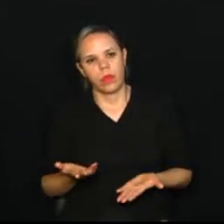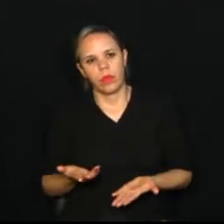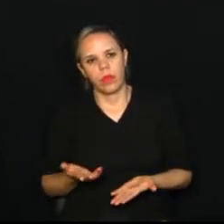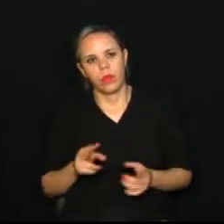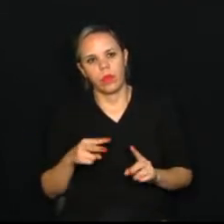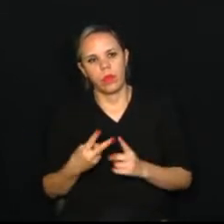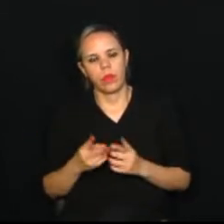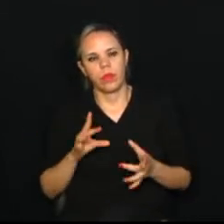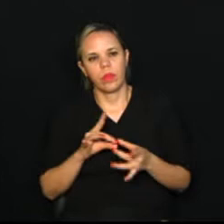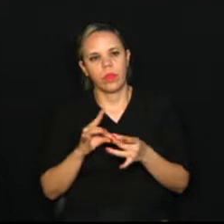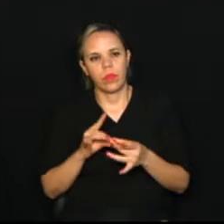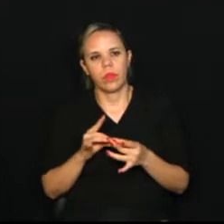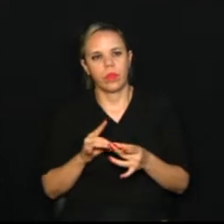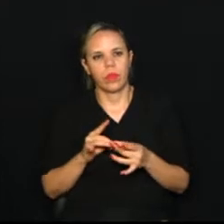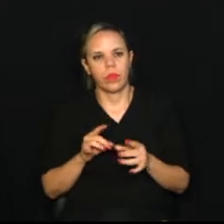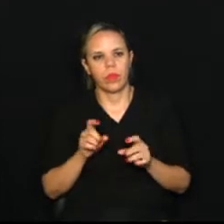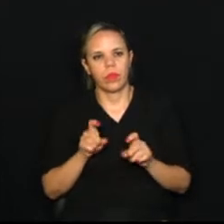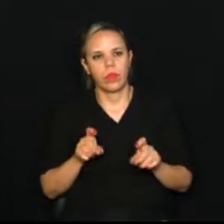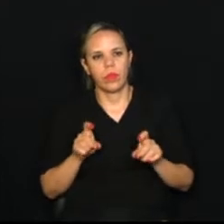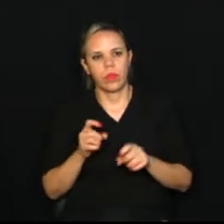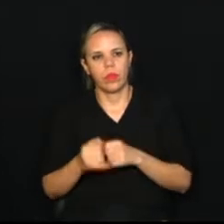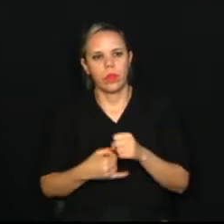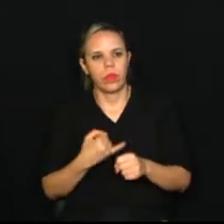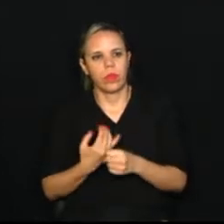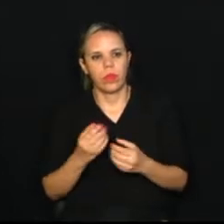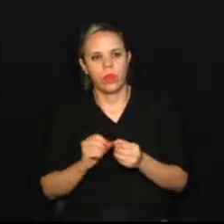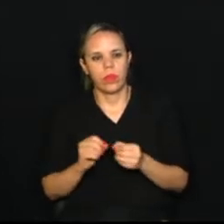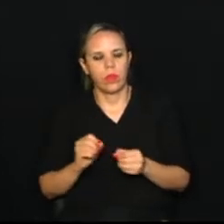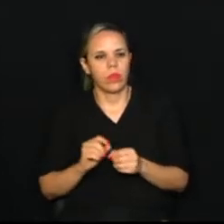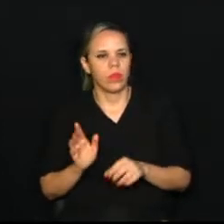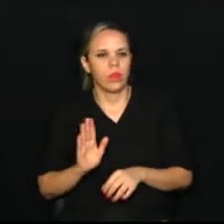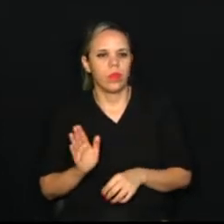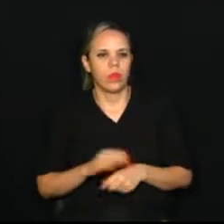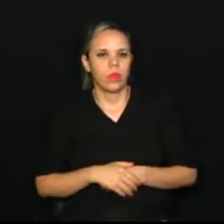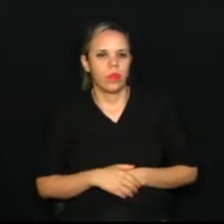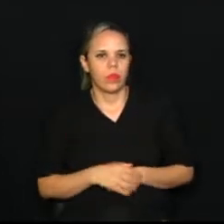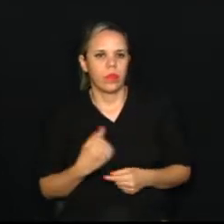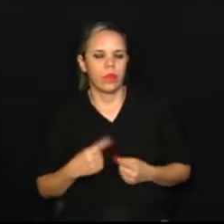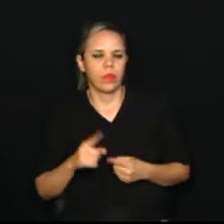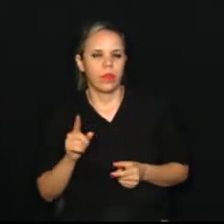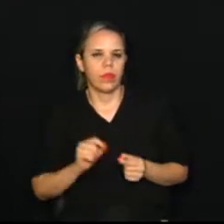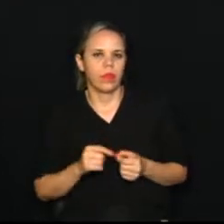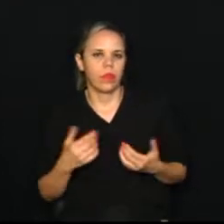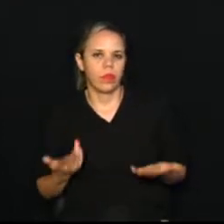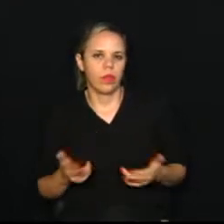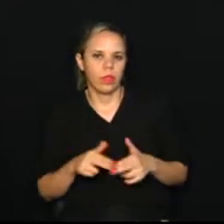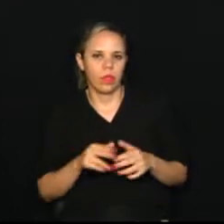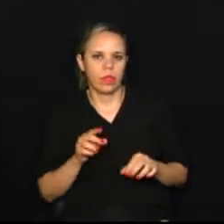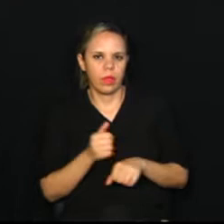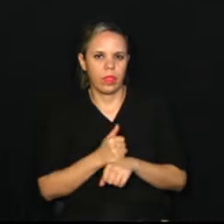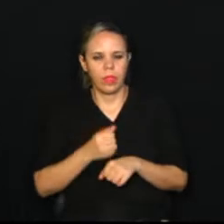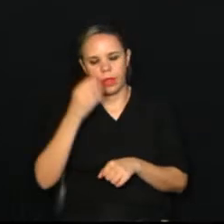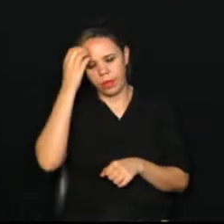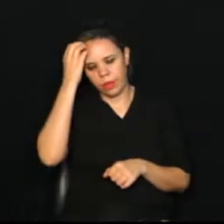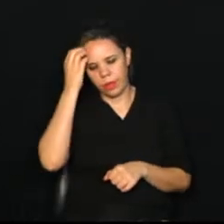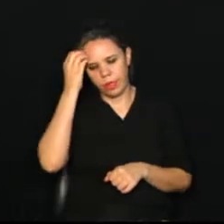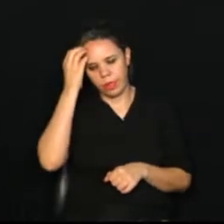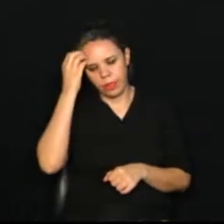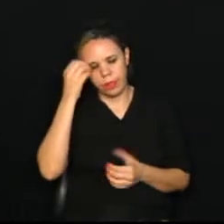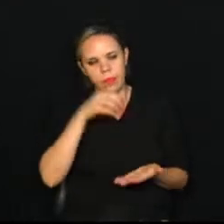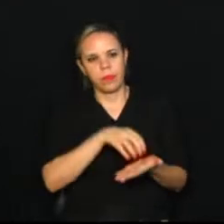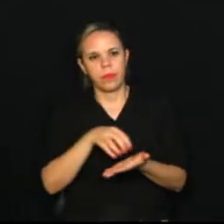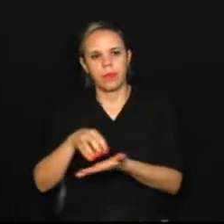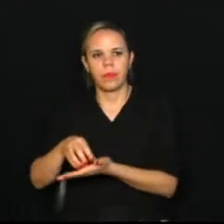aspectos ligados à telemedicina. Nós não vamos fazer a telemedicina porque ela é feita por especialistas, por órgãos